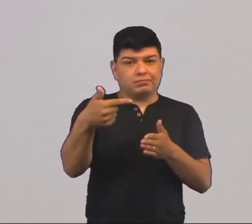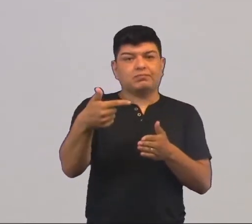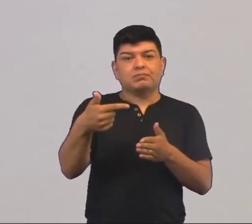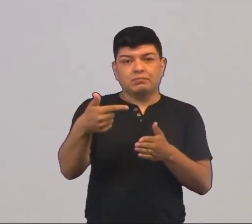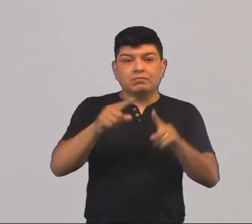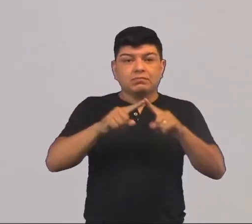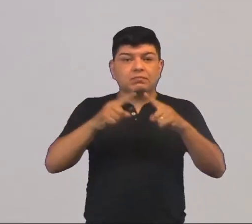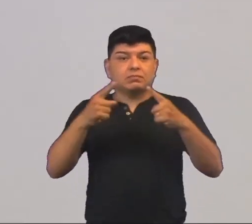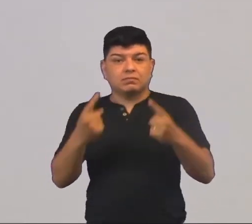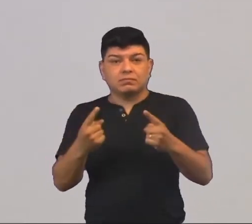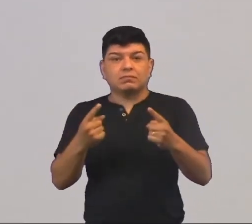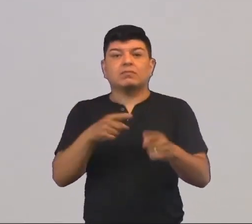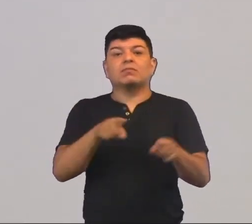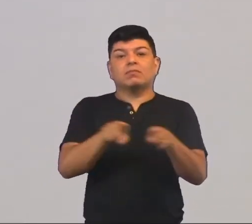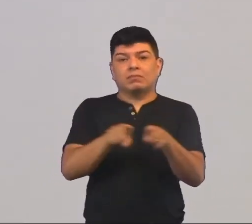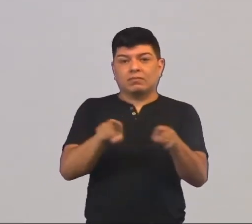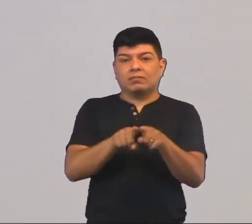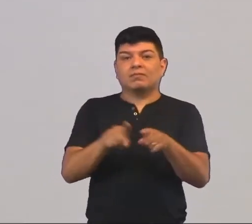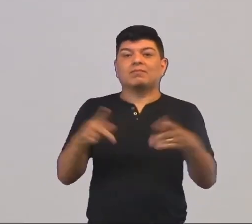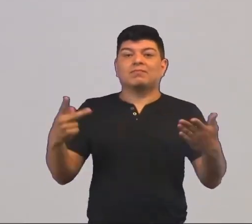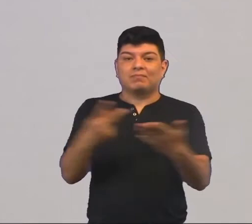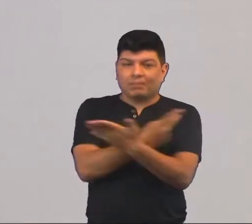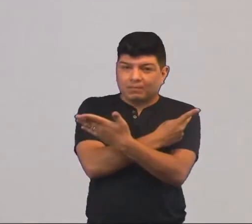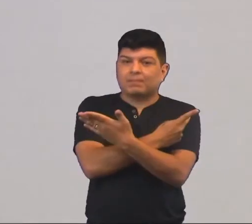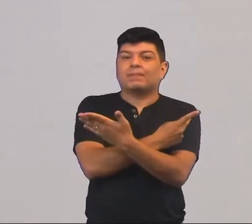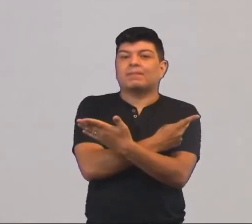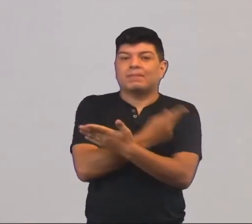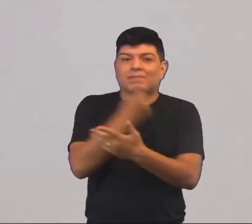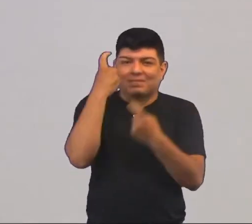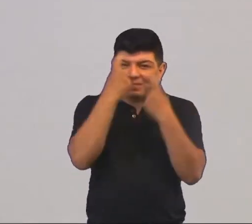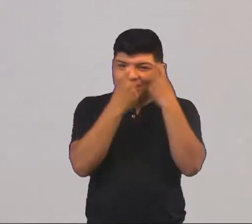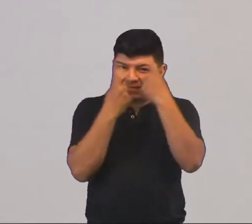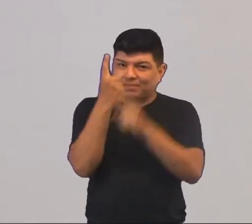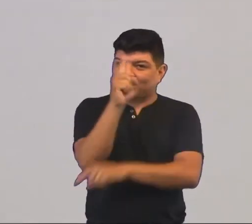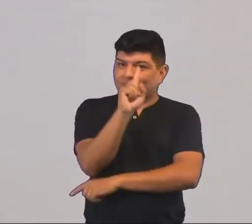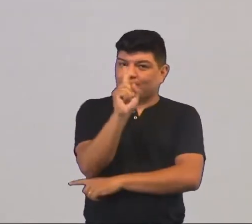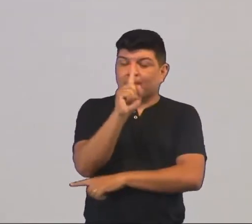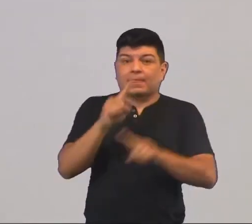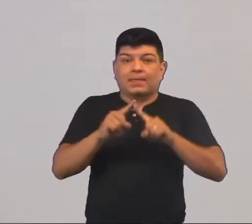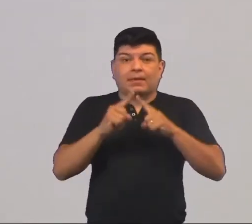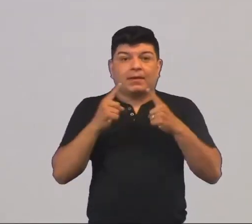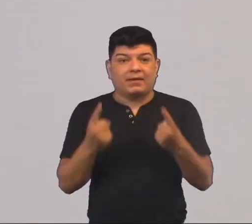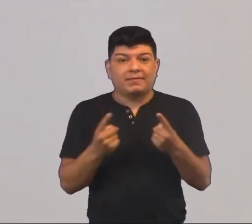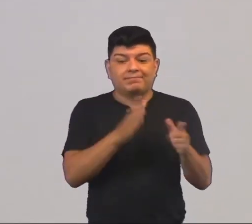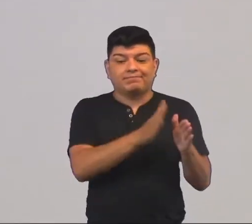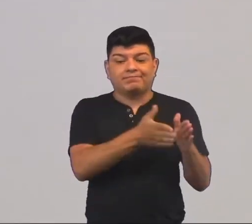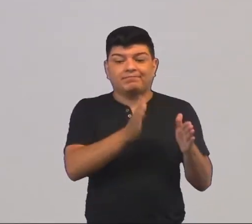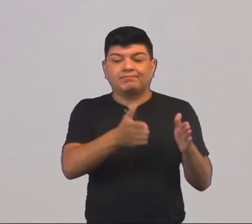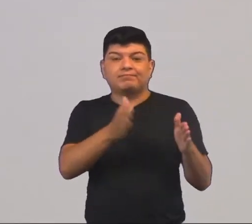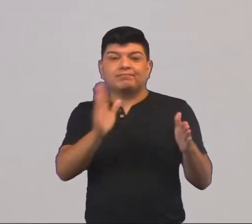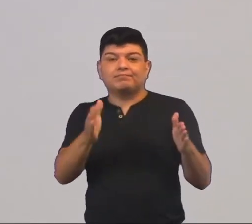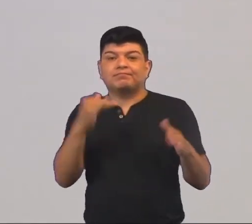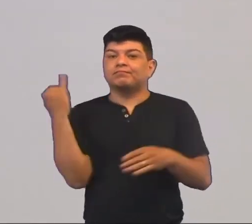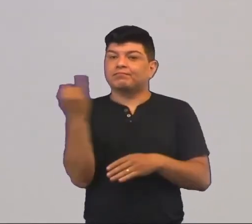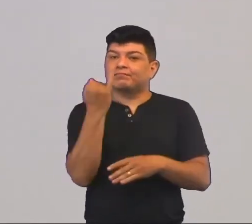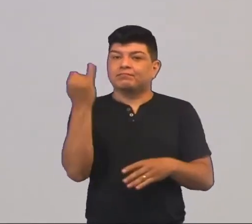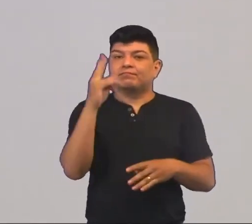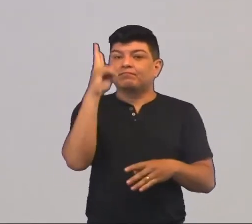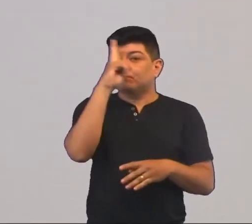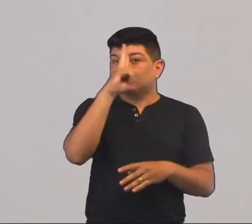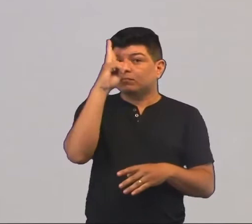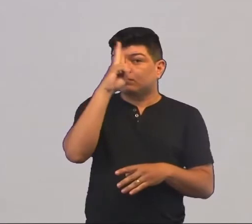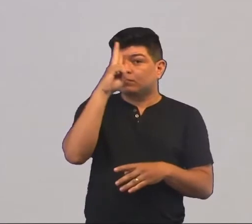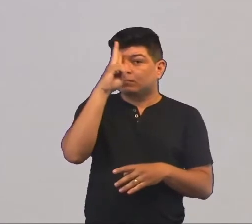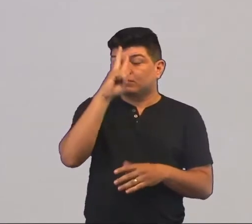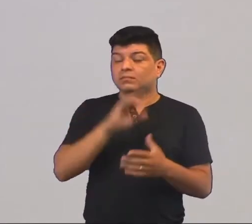depois. Mas ela também vai acontecer, não se preocupe. Porém, nessa fase, é importante